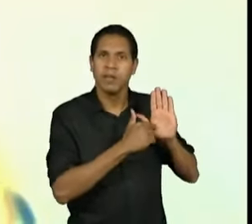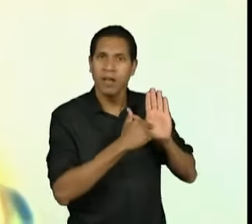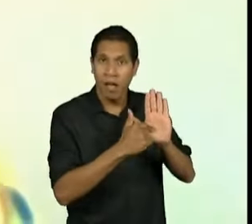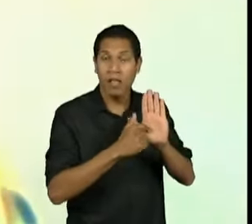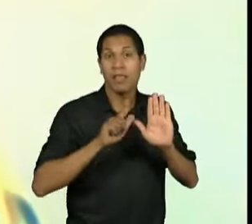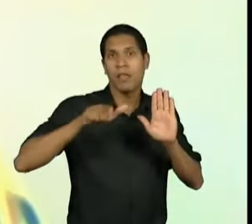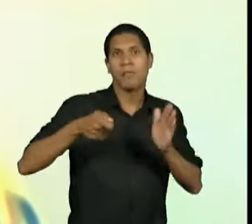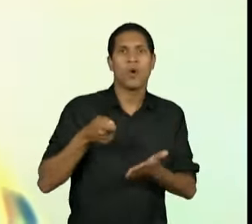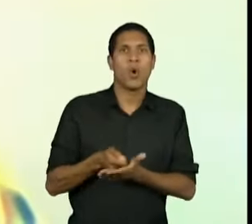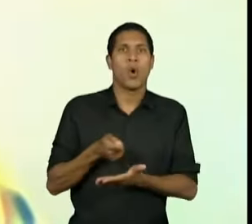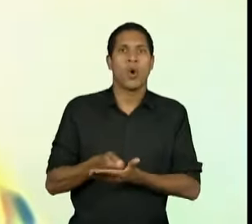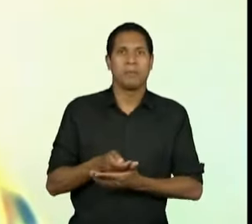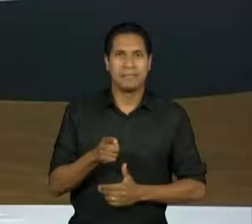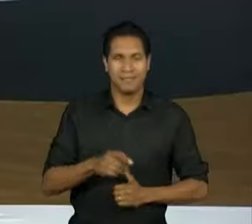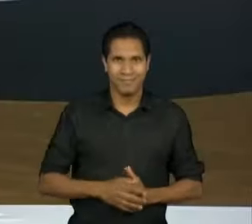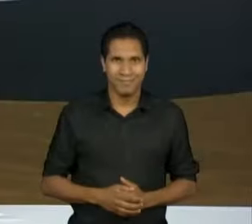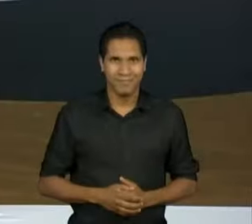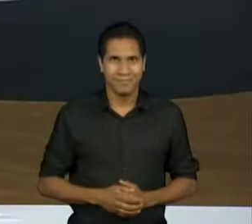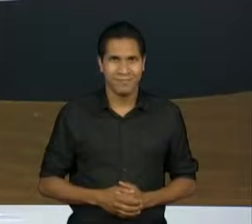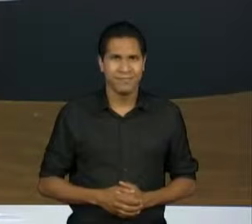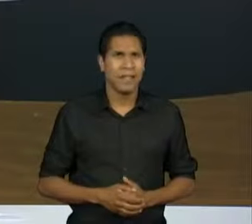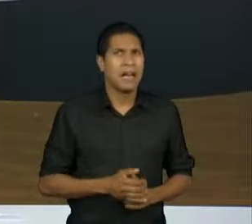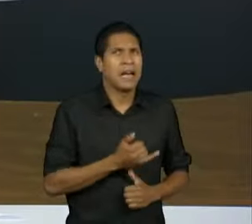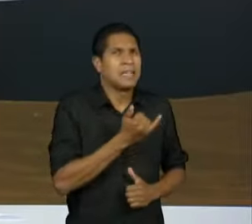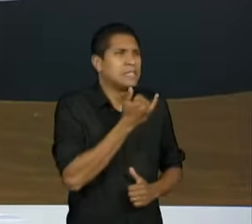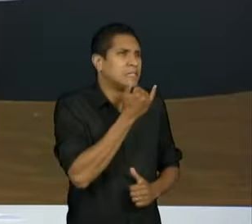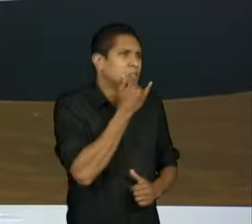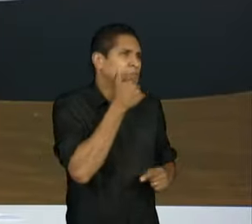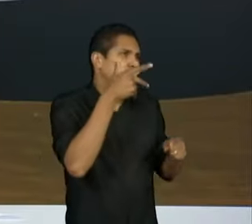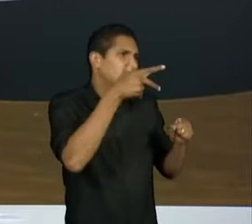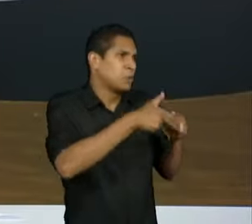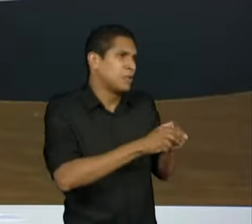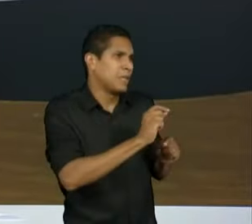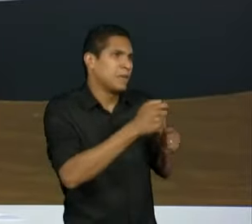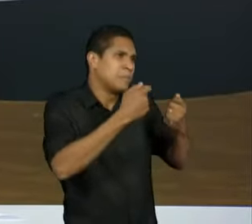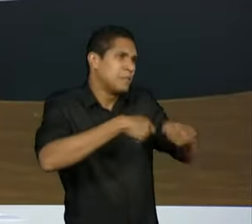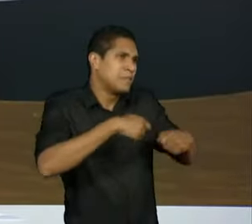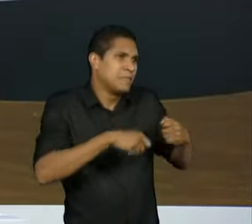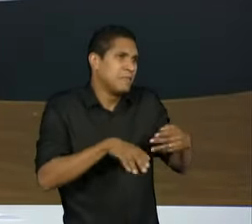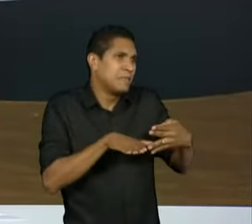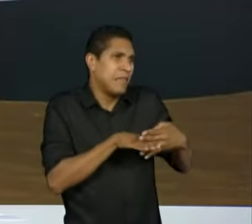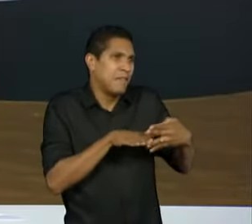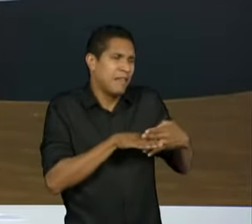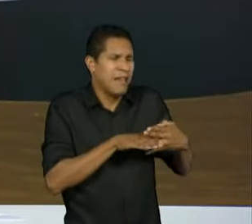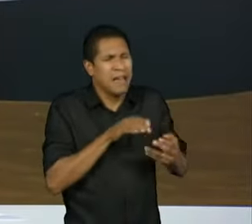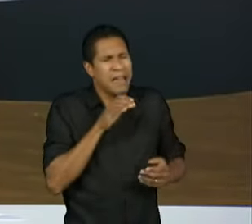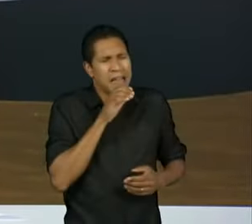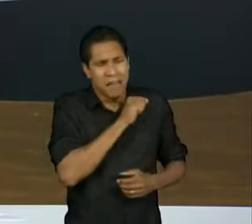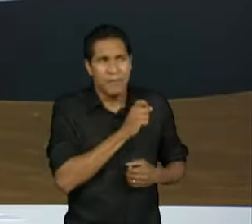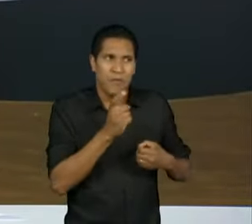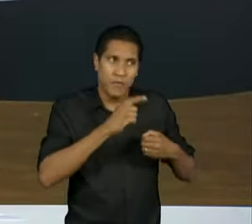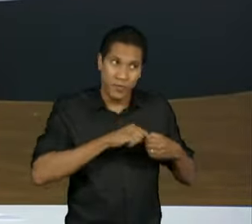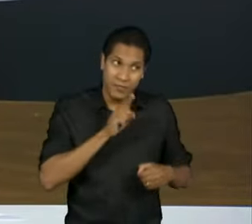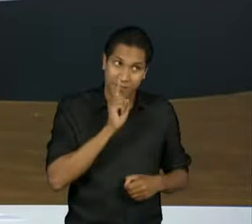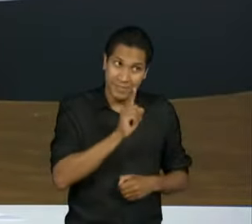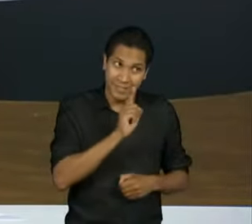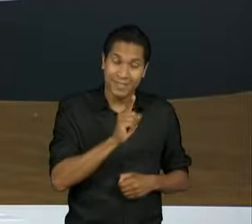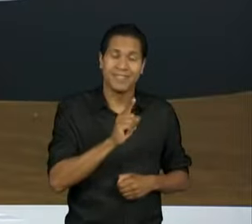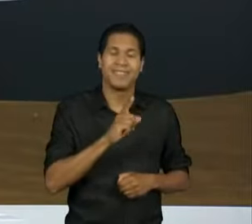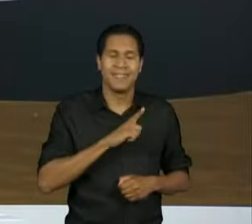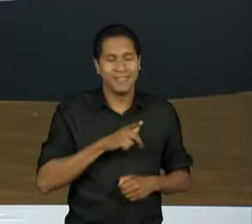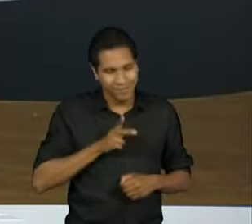cobra. Certo? Desculpa, Elisa, desculpa te interromper, mas eu preciso sair para um intervalo. Eu volto com você justamente, e aí